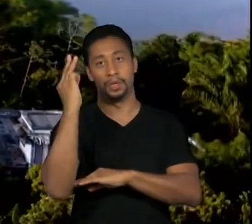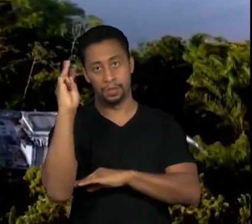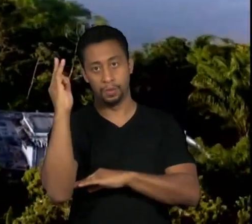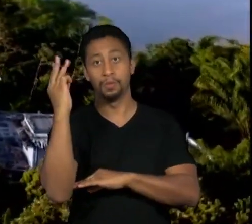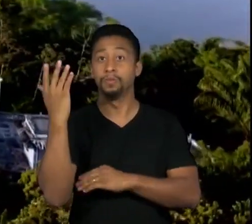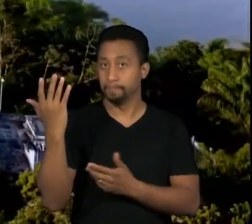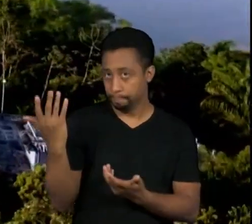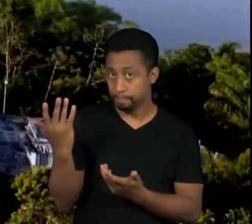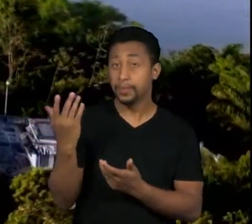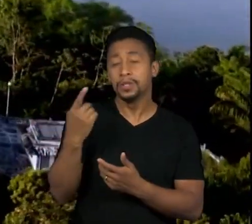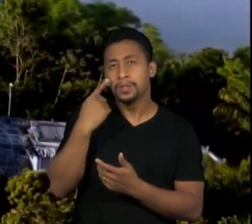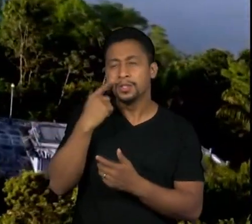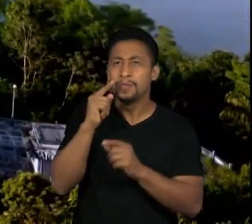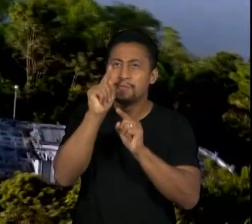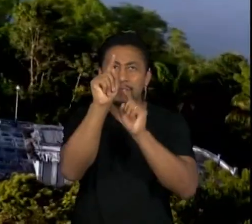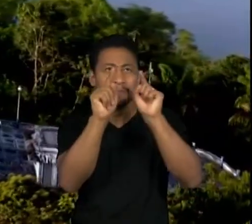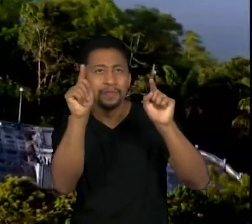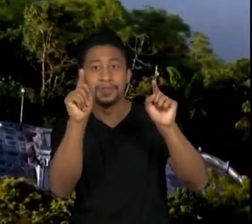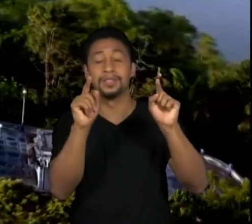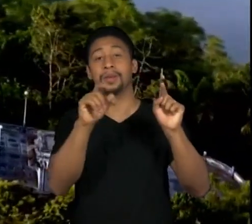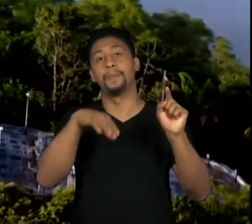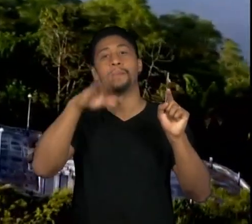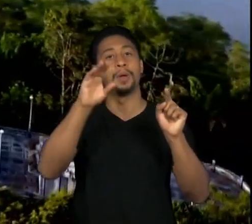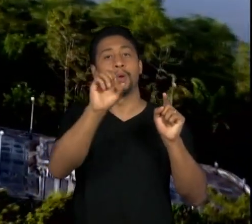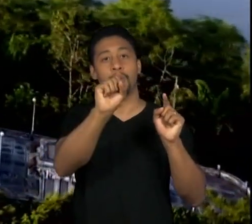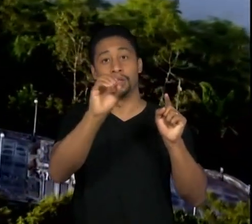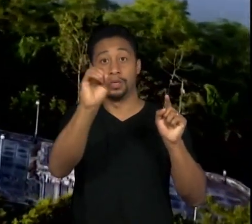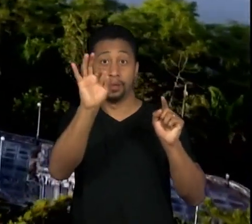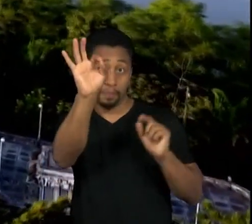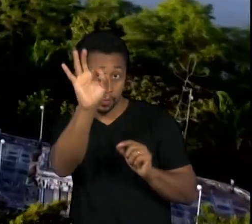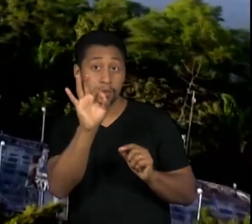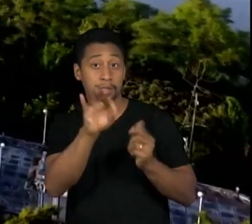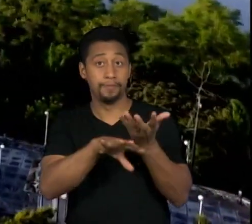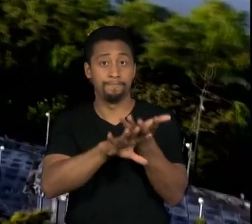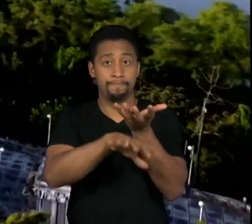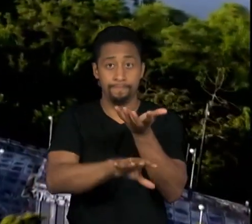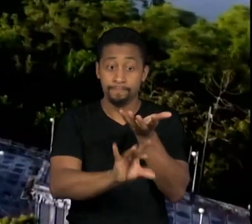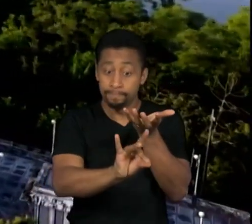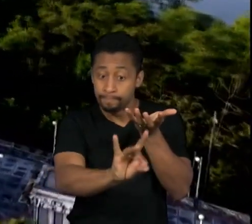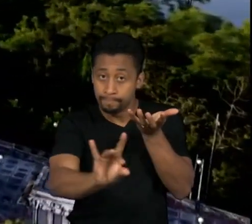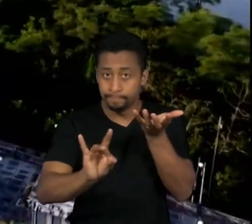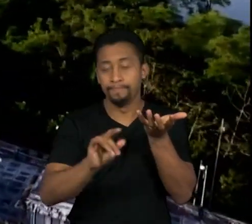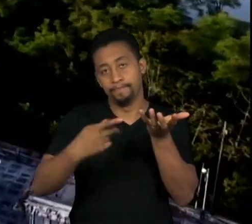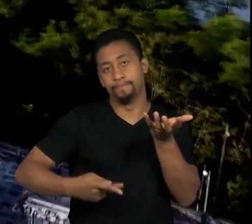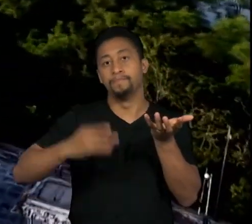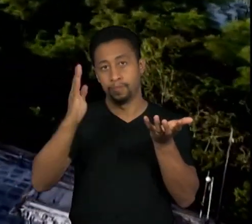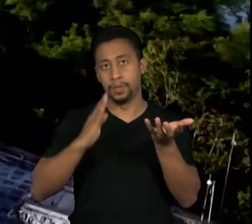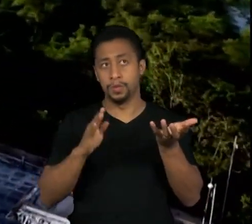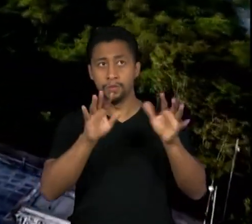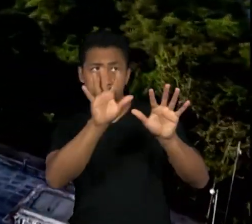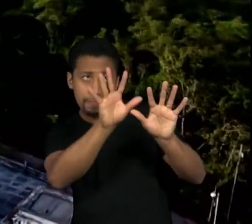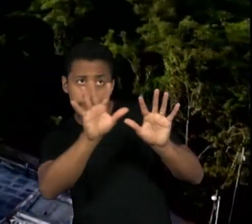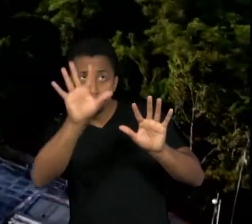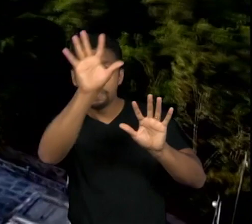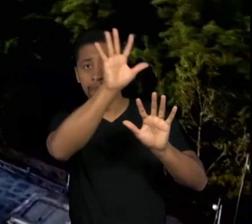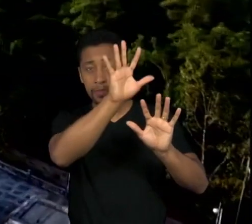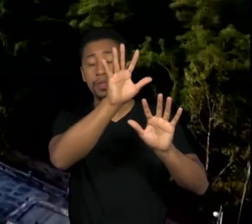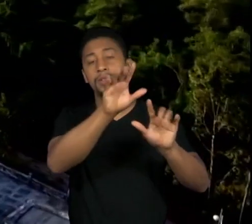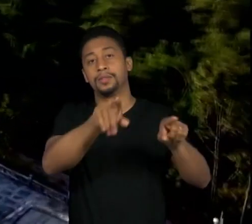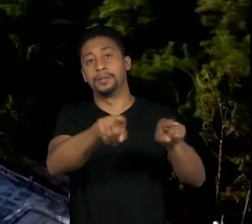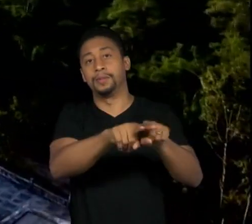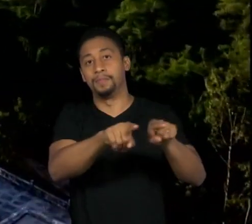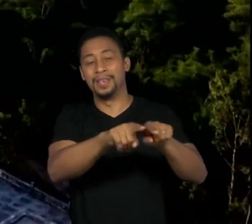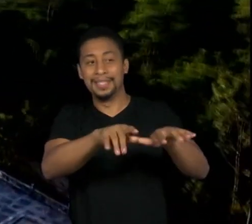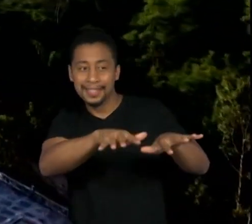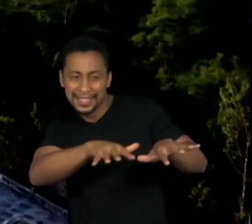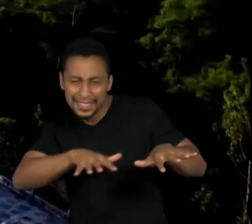gente vai encontrar mais de 80% dos manguezais do Brasil. E nessa zona também é onde a gente vai encontrar a maior área